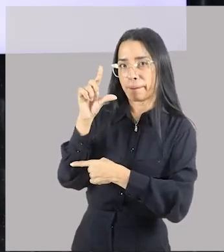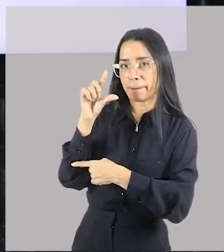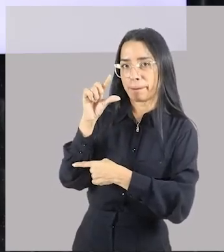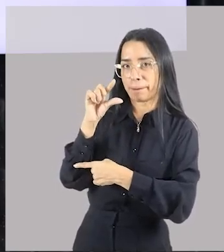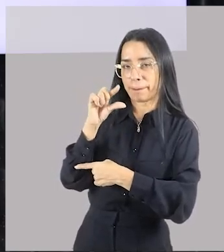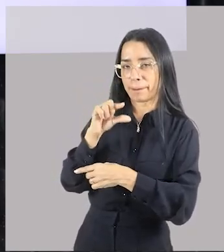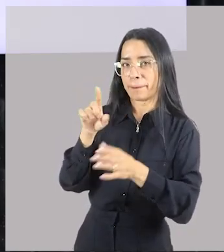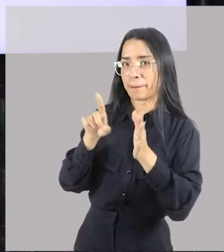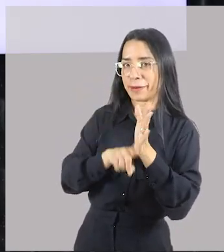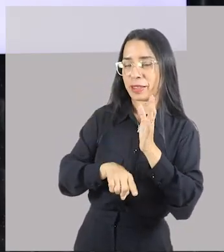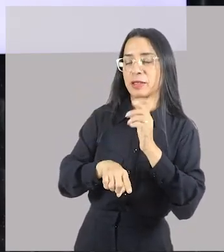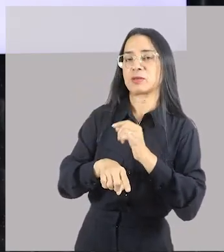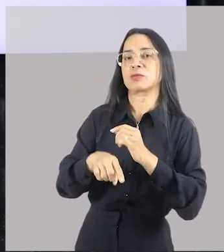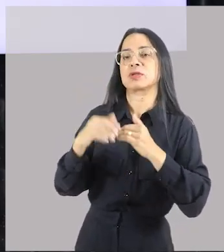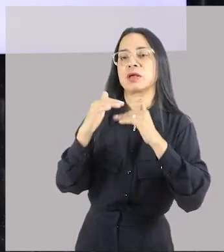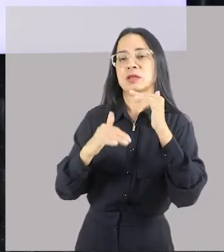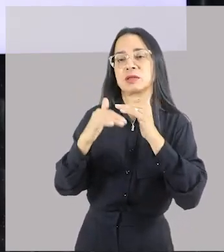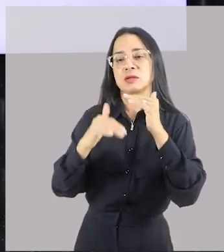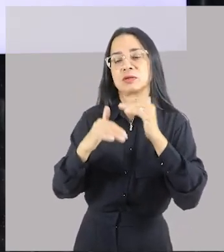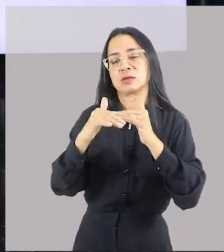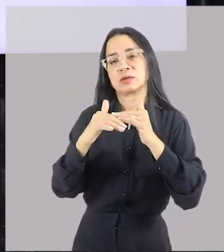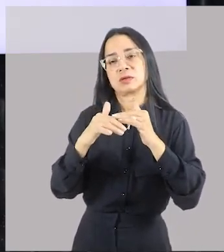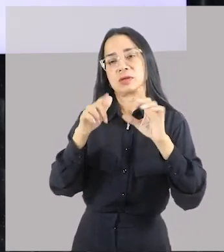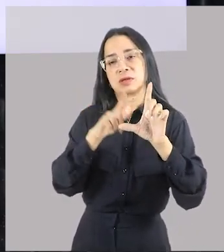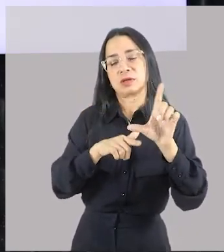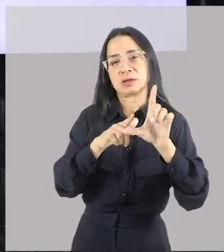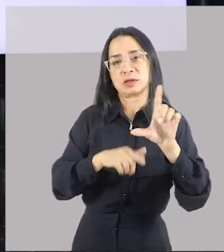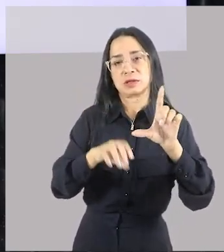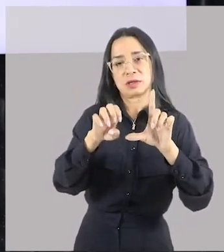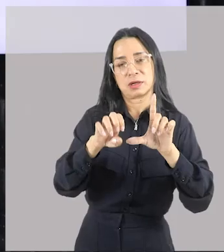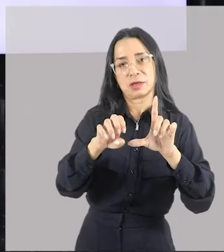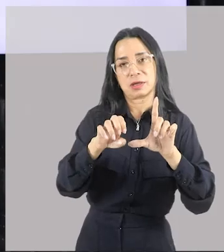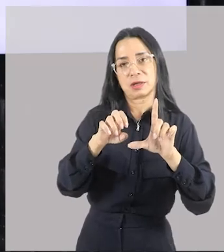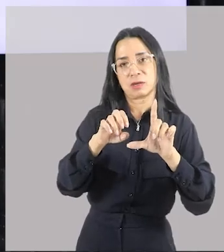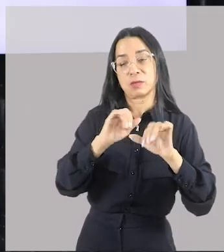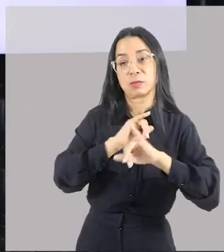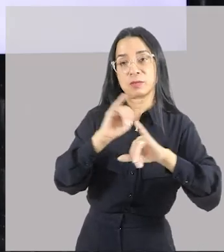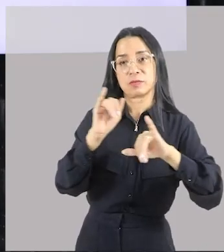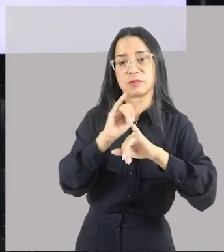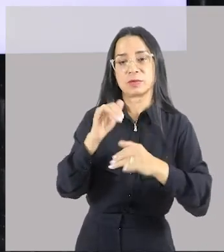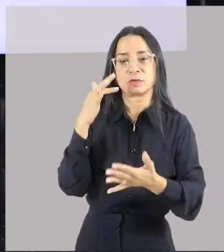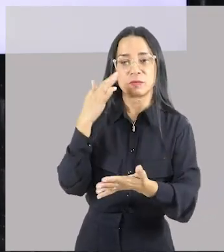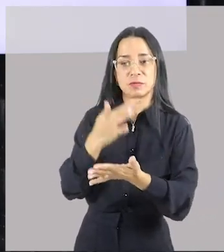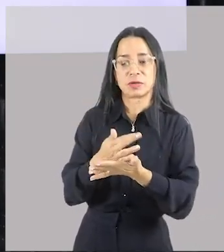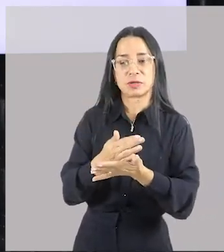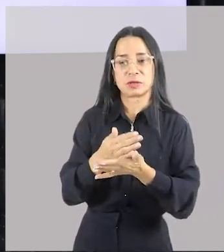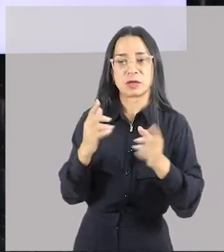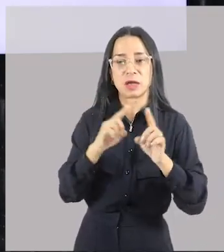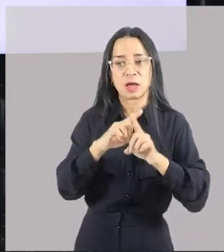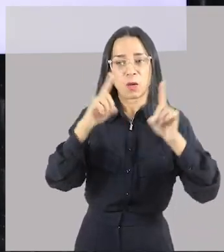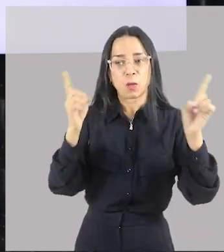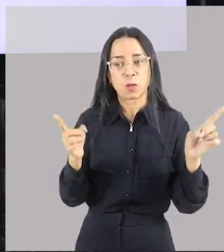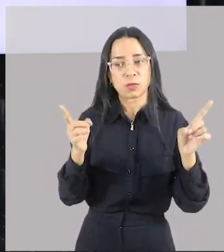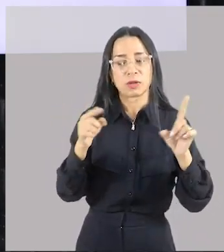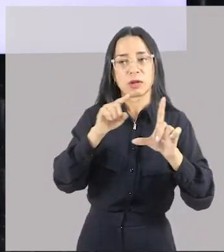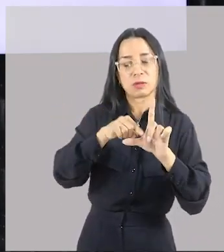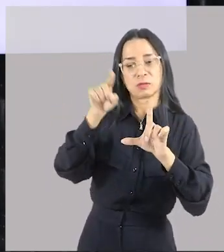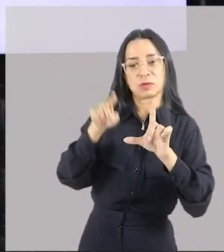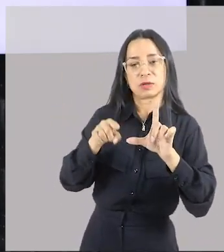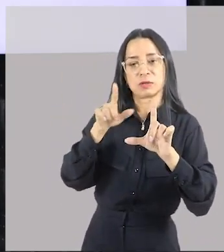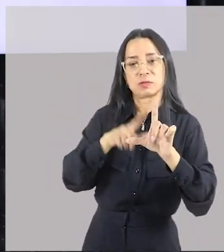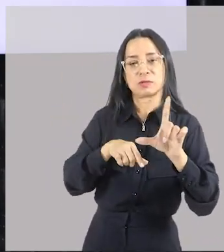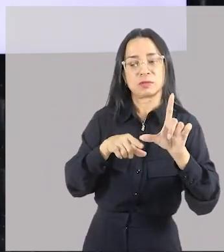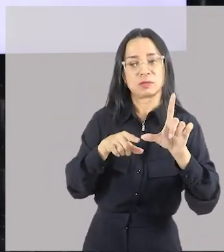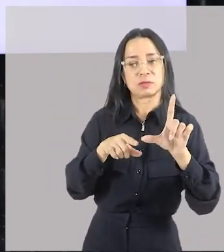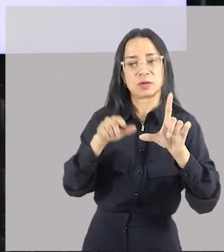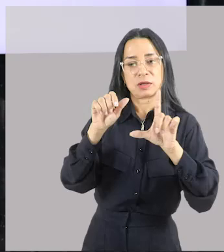nessa lista aí do G20. Então a letra E traz uma informação falsa, é o contrário do gráfico. A única que é verdadeira é a letra